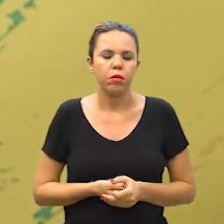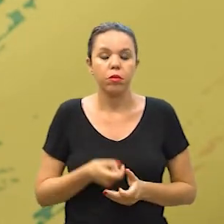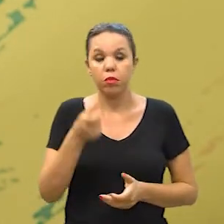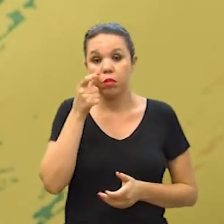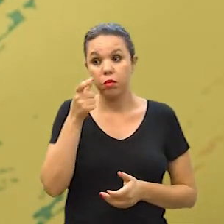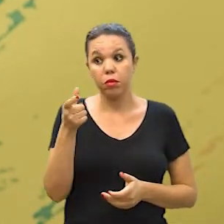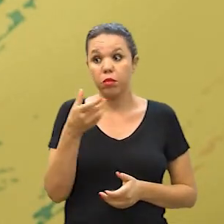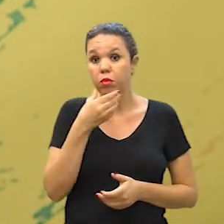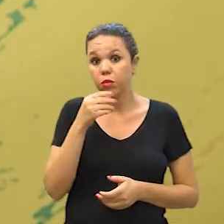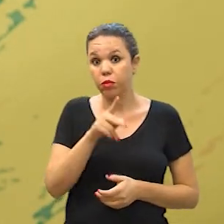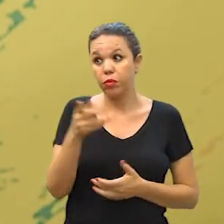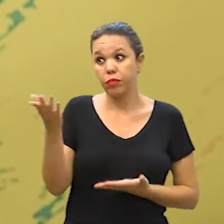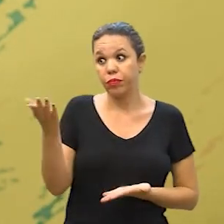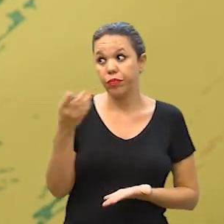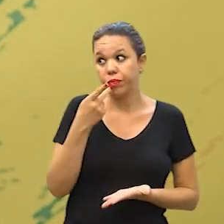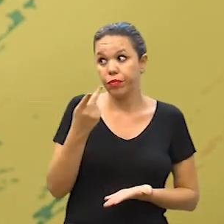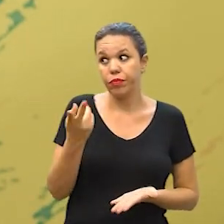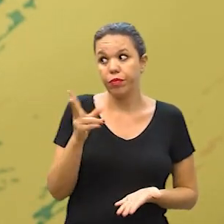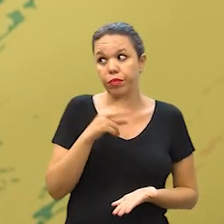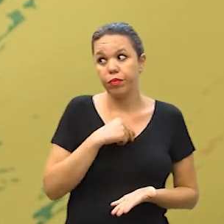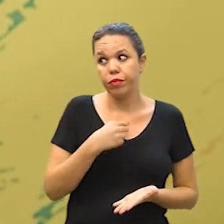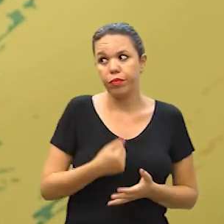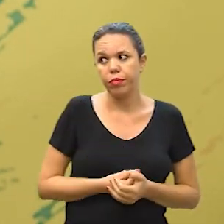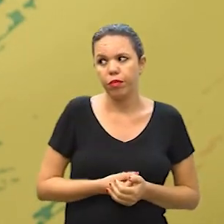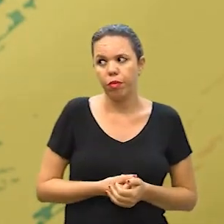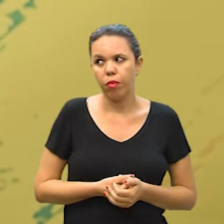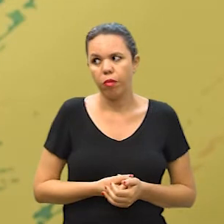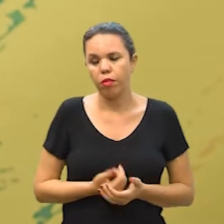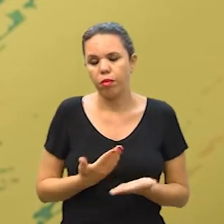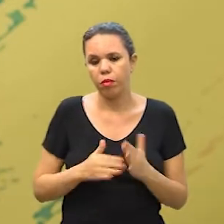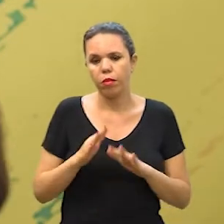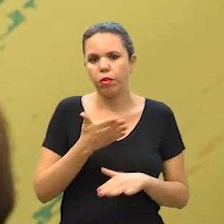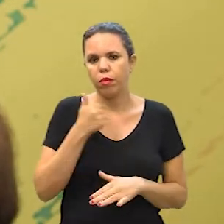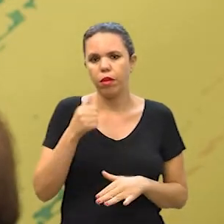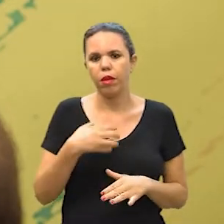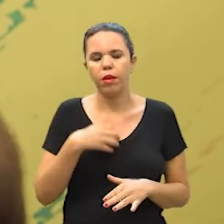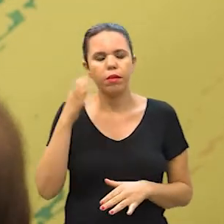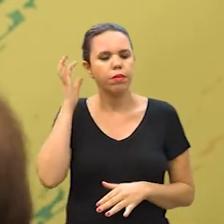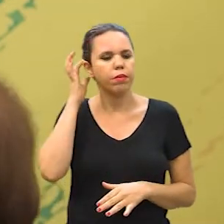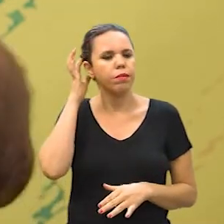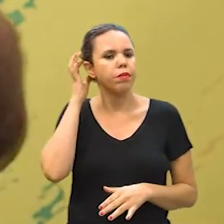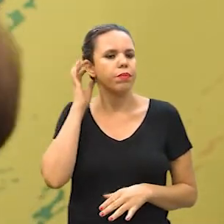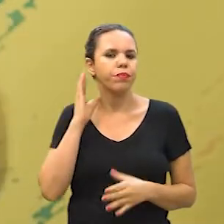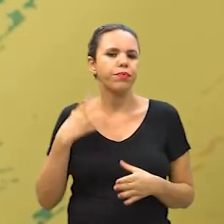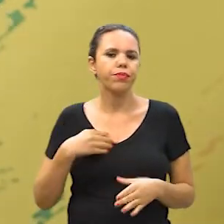lá o Mário falando e tudo mais, puxa vida, mas qual a vantagem de eu